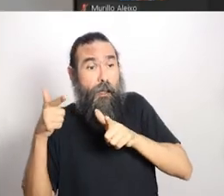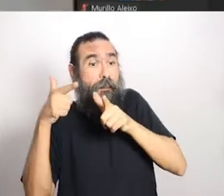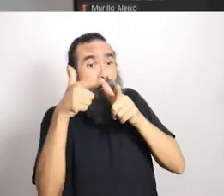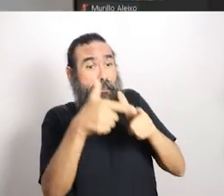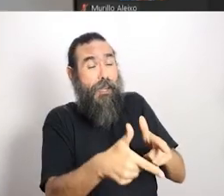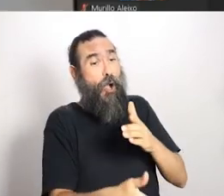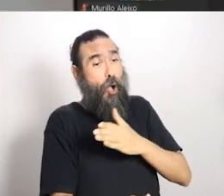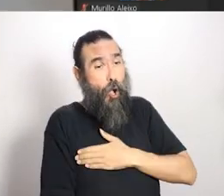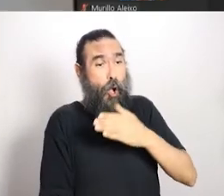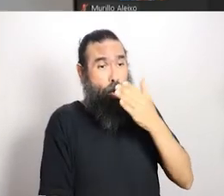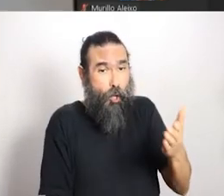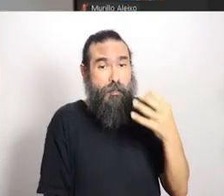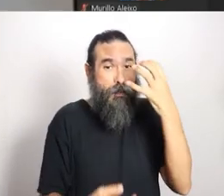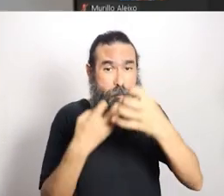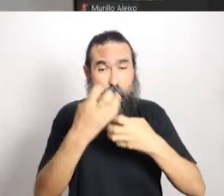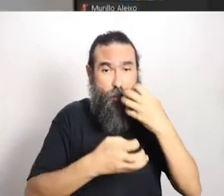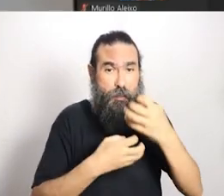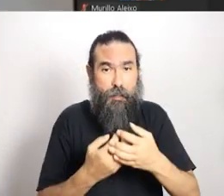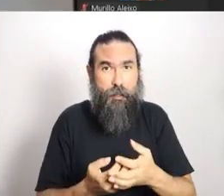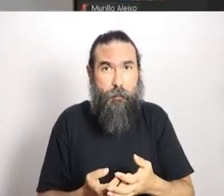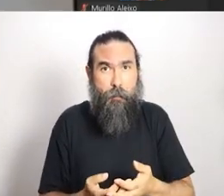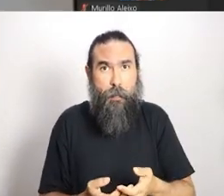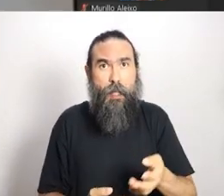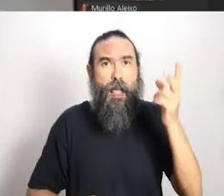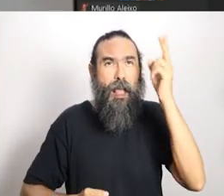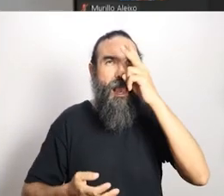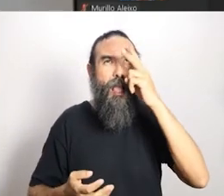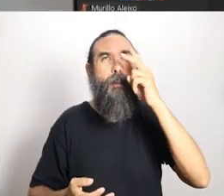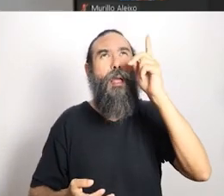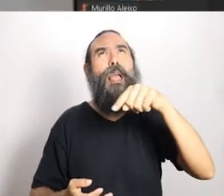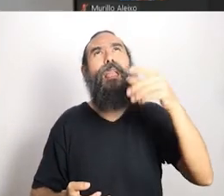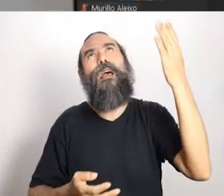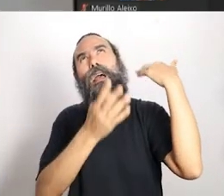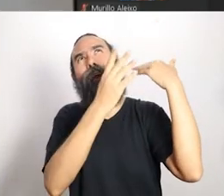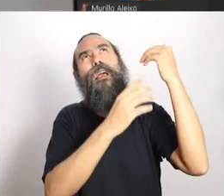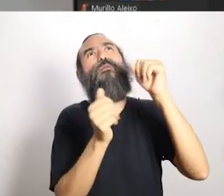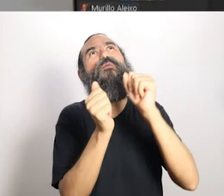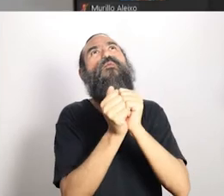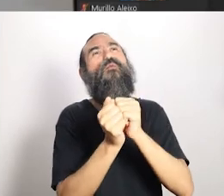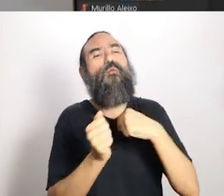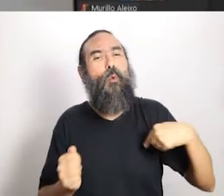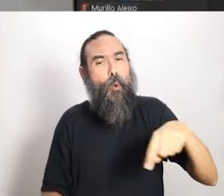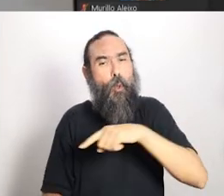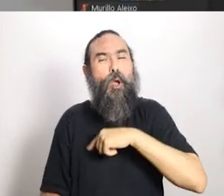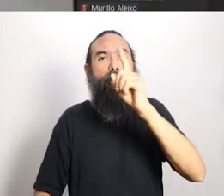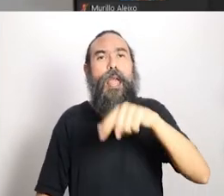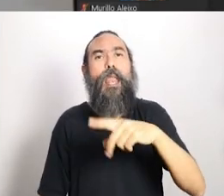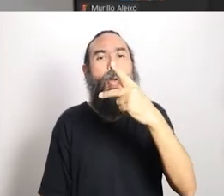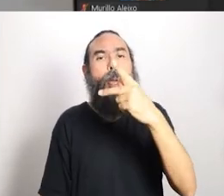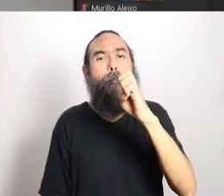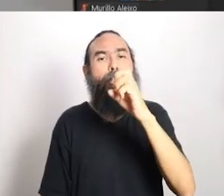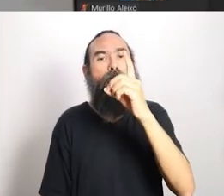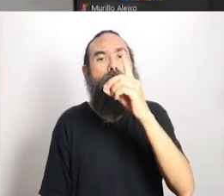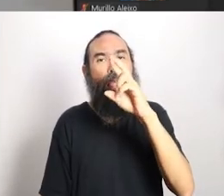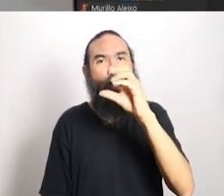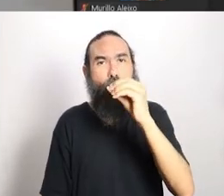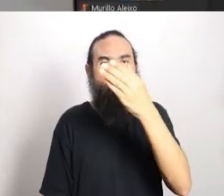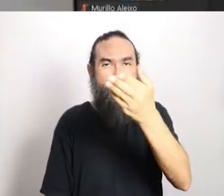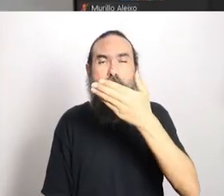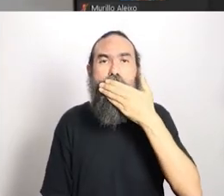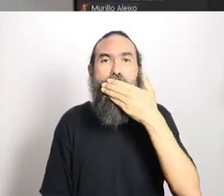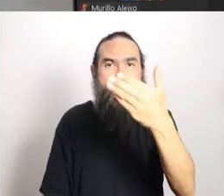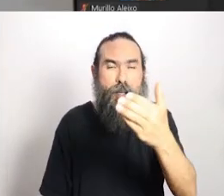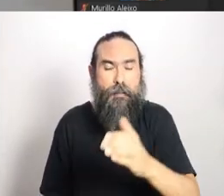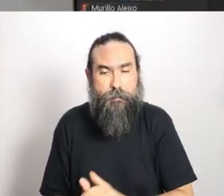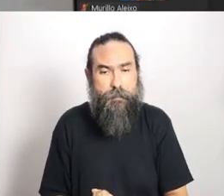esperam. Naquela ocasião era Pedrinho que estava com a gente lá, um cheiro para Pedrinho. Naquela ocasião ele viu lá, ele viu